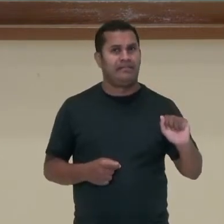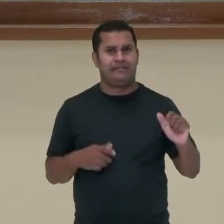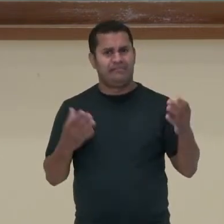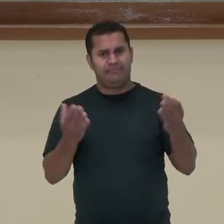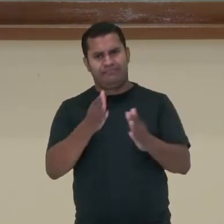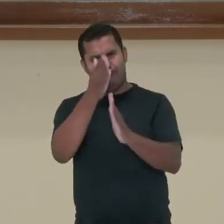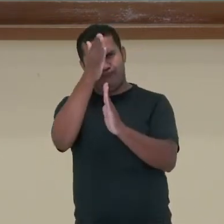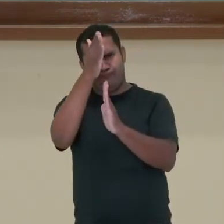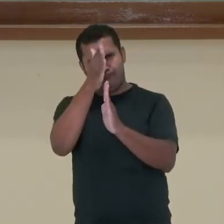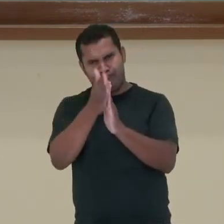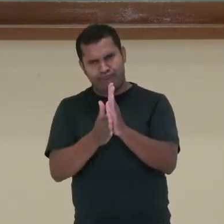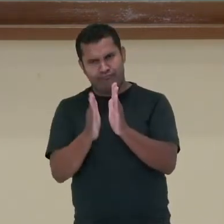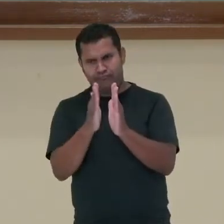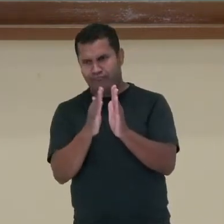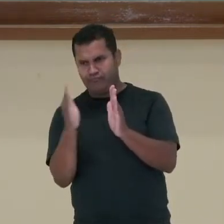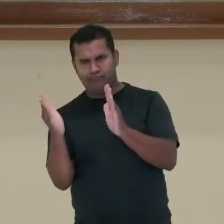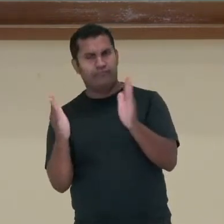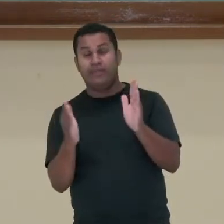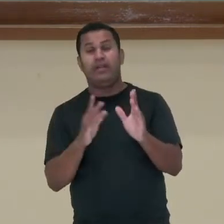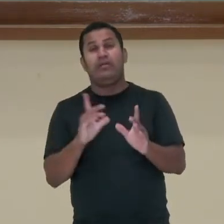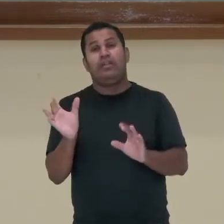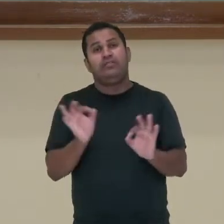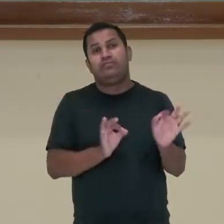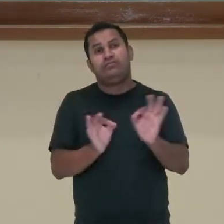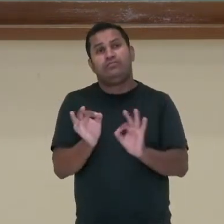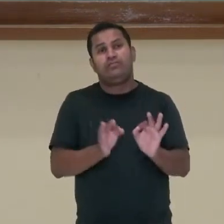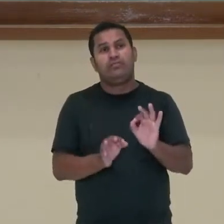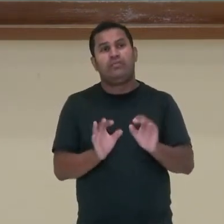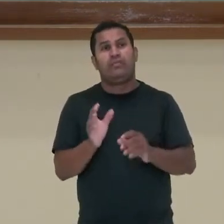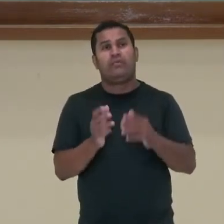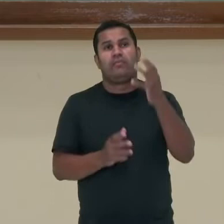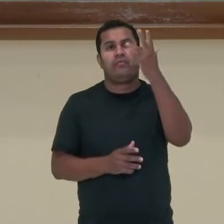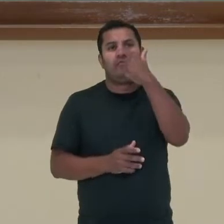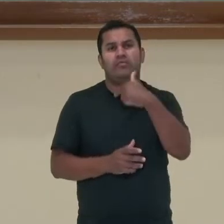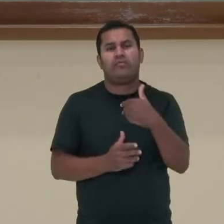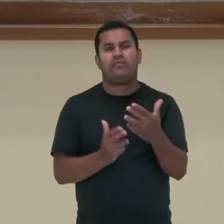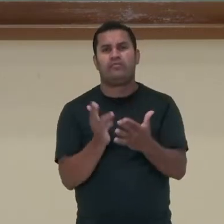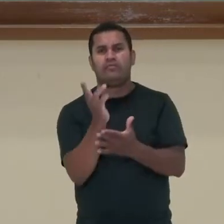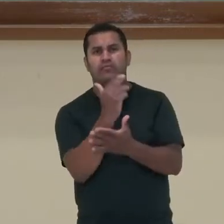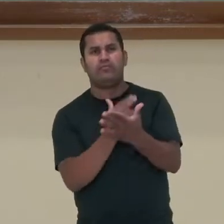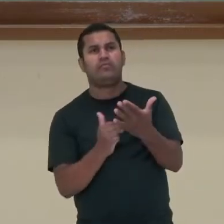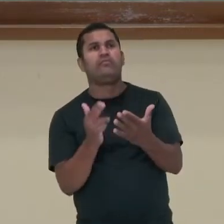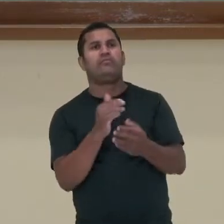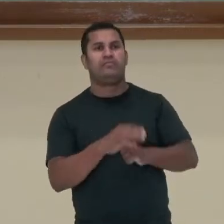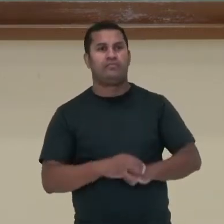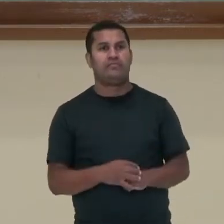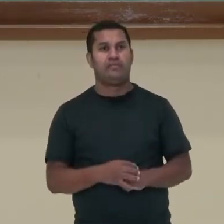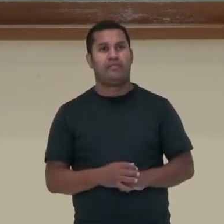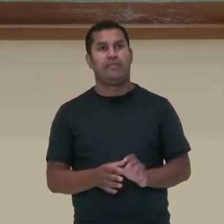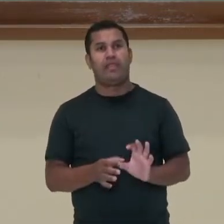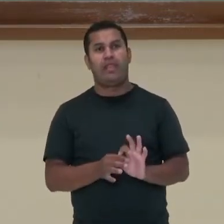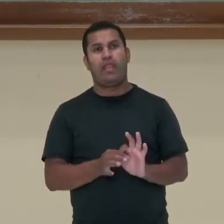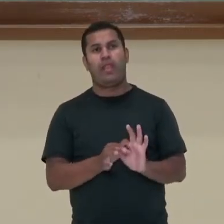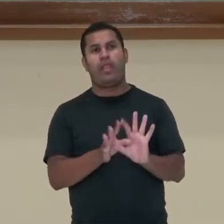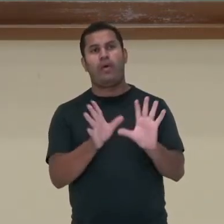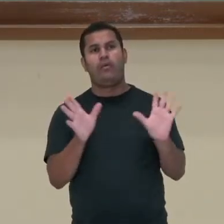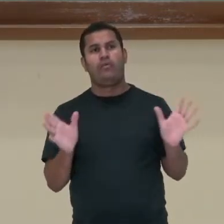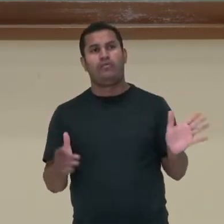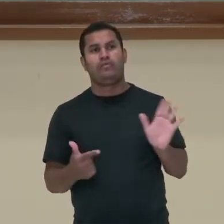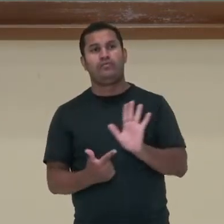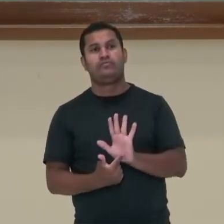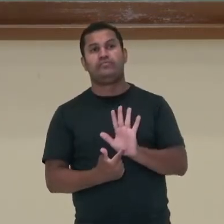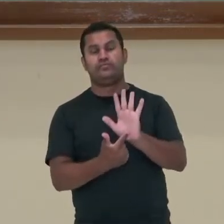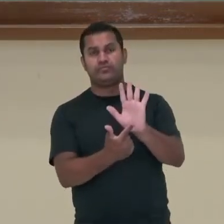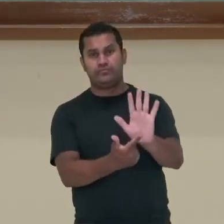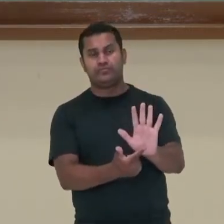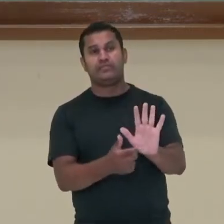que tivesse peso. Ele não se interessava muito pelo classicismo da pintura. Ele deixava uma coisa bem solta, muito peso para esse lado e pouco